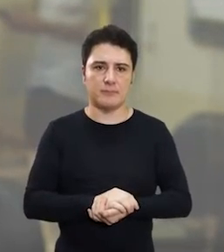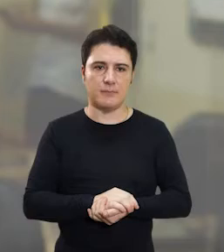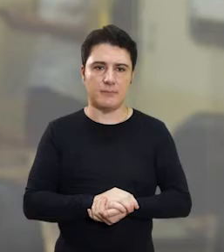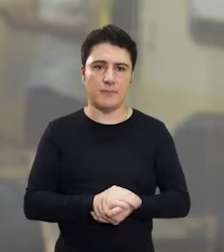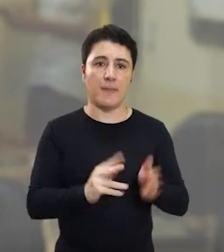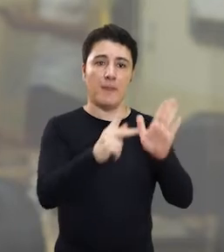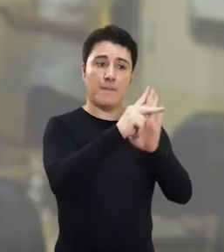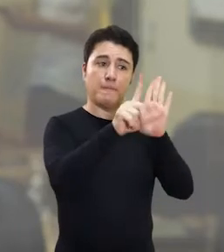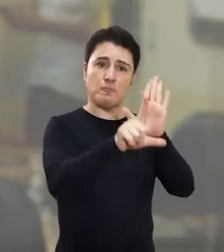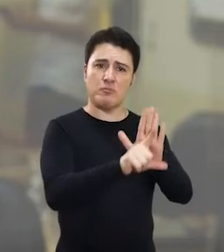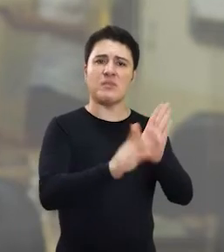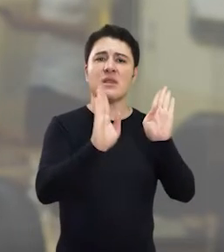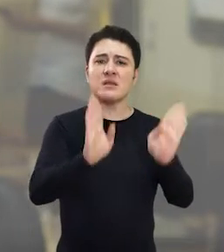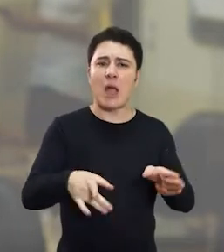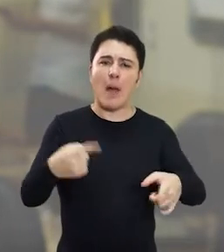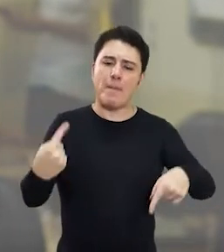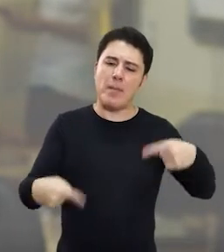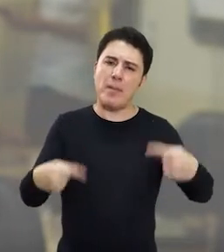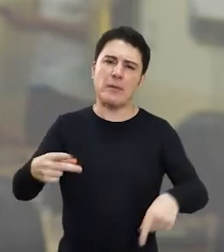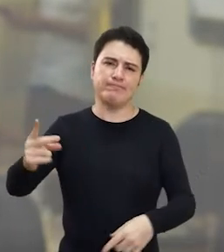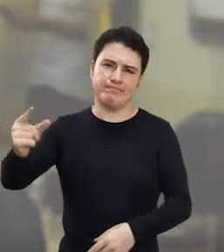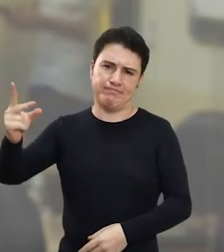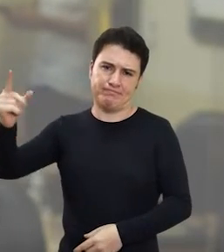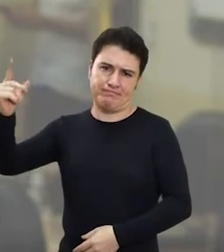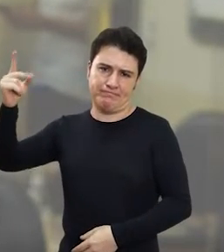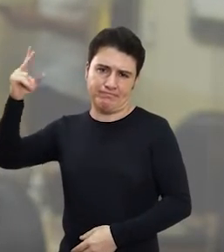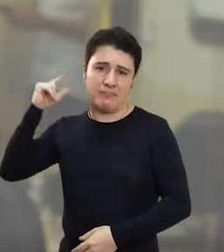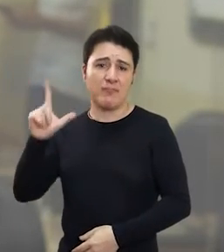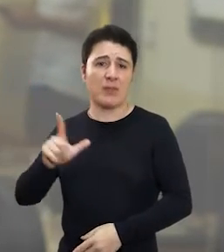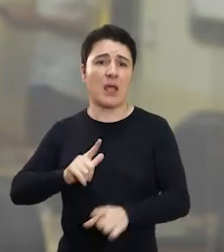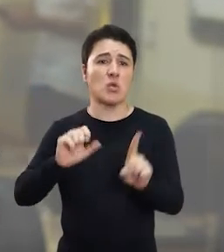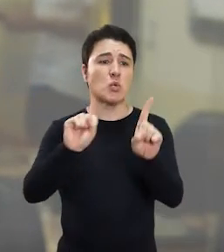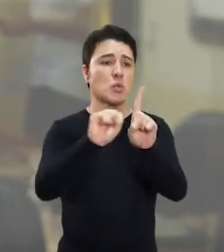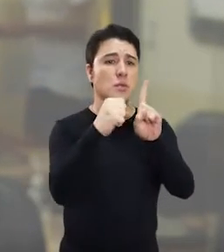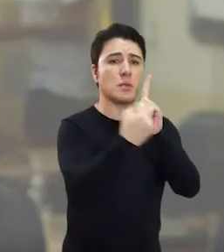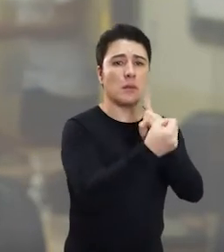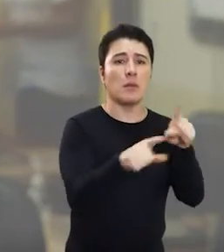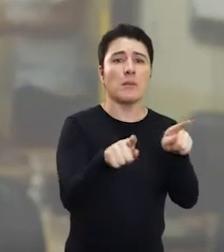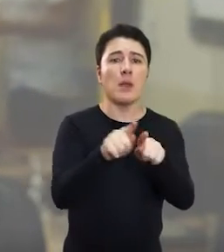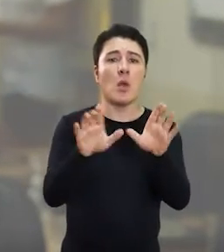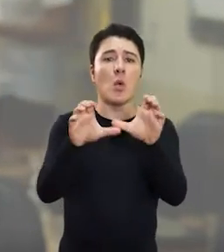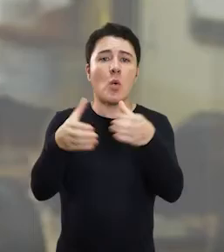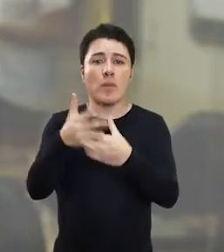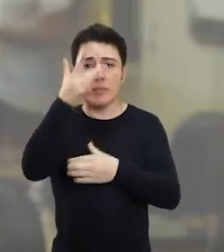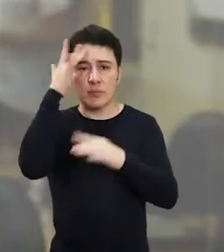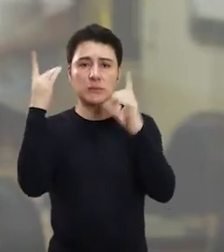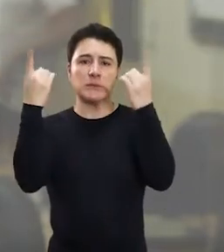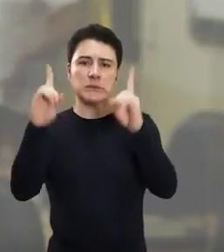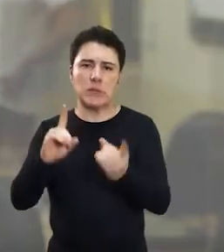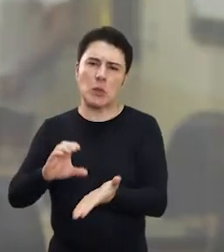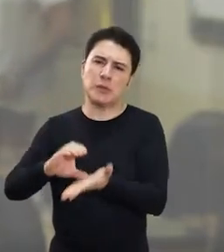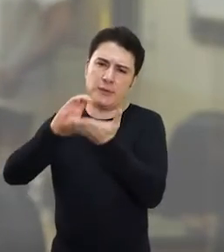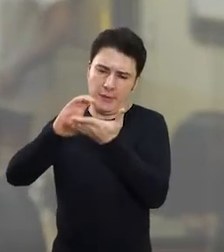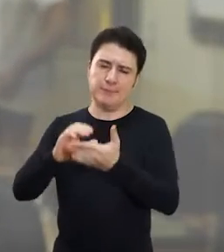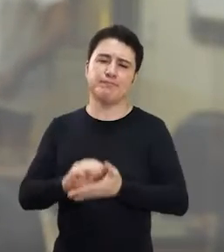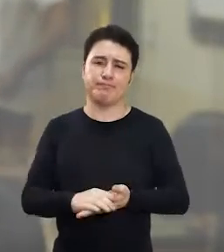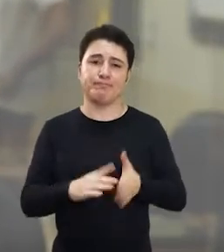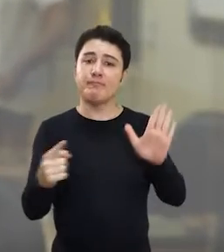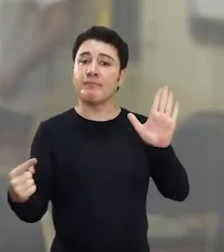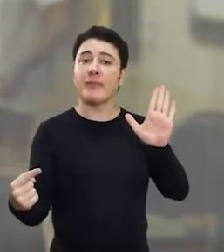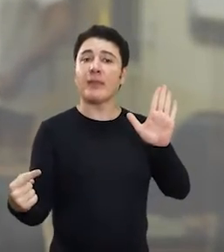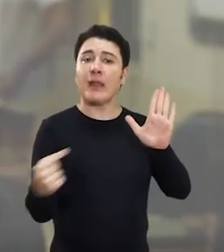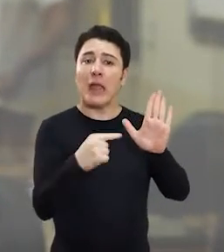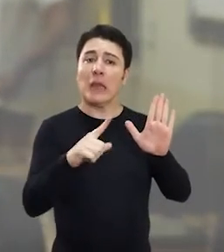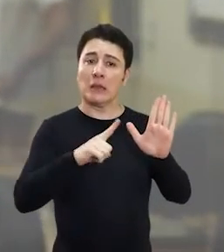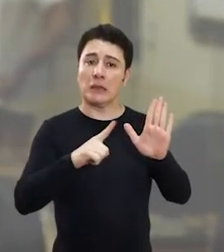há algum tempo né a partir do diálogo com a sociedade civil assessoria de pessoas com deficiência conselho enfim a gente está estruturando ele em